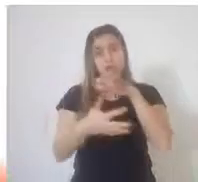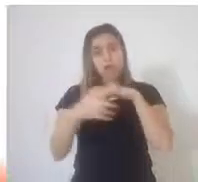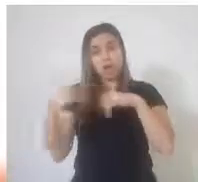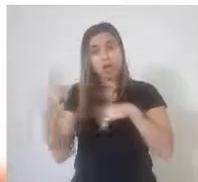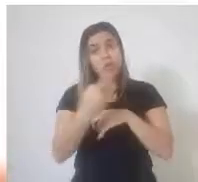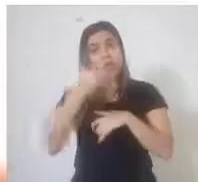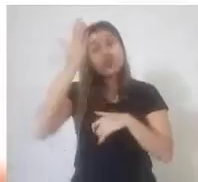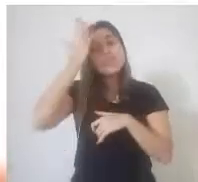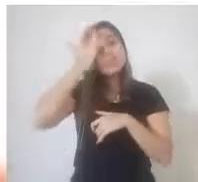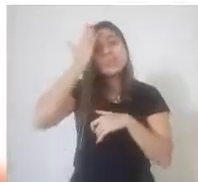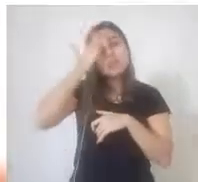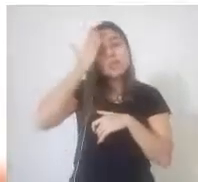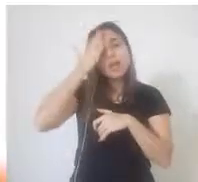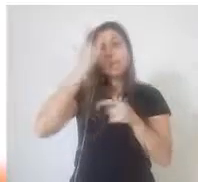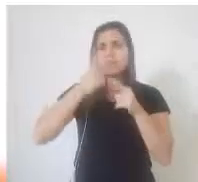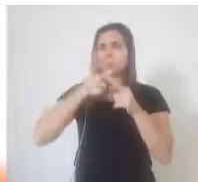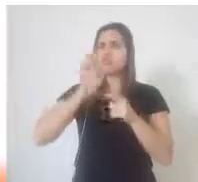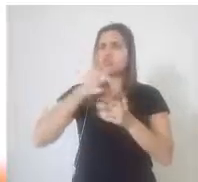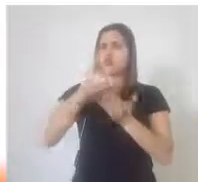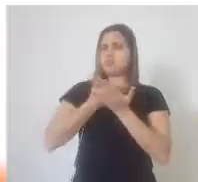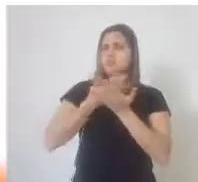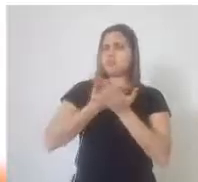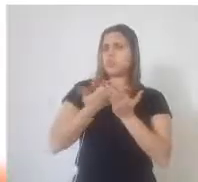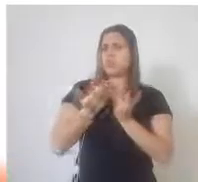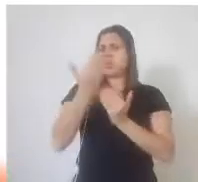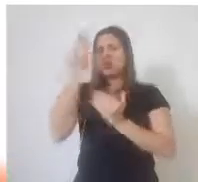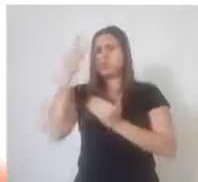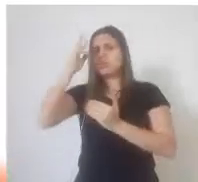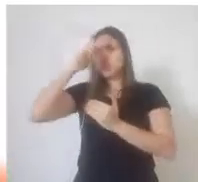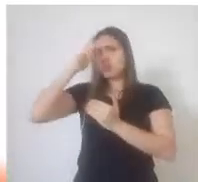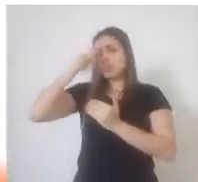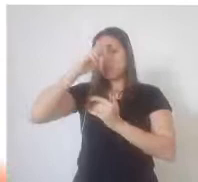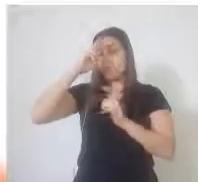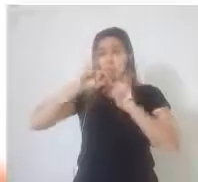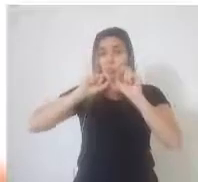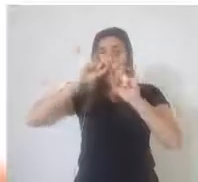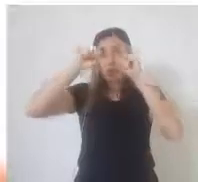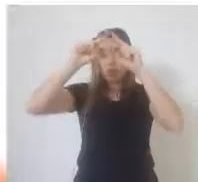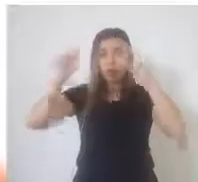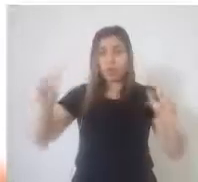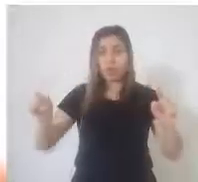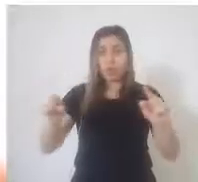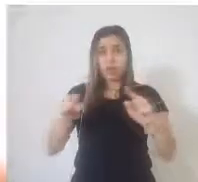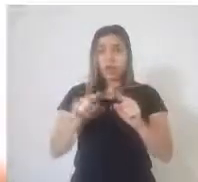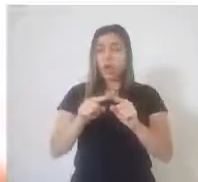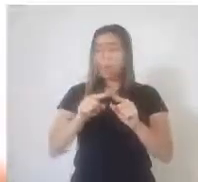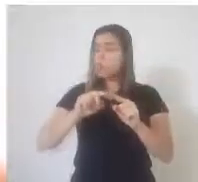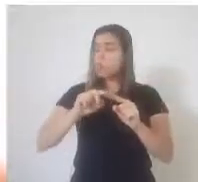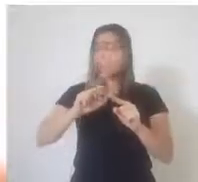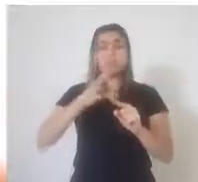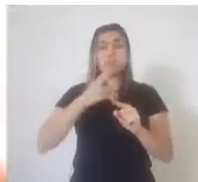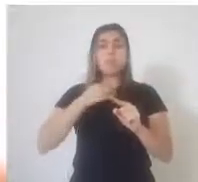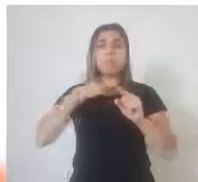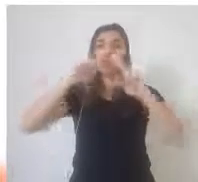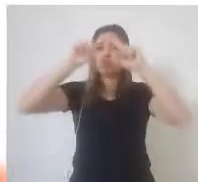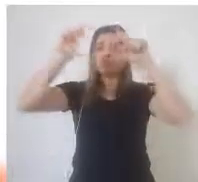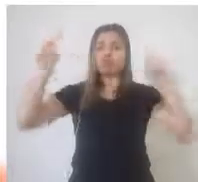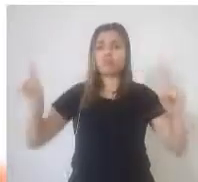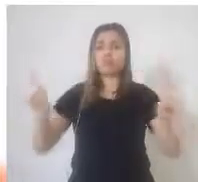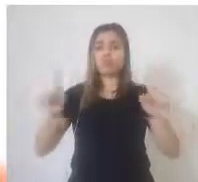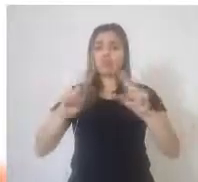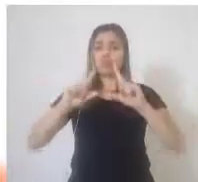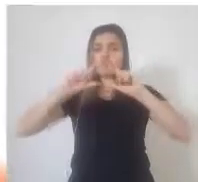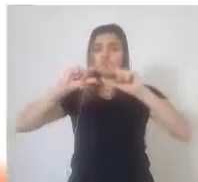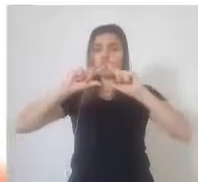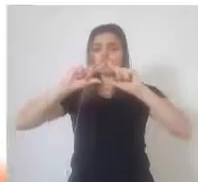ecossistema. E a gente sabe, né, porque a gente estudou nas aulas aí presenciais, relembrando que essa pirâmide ela nunca vai ser